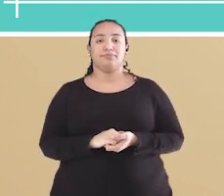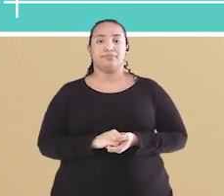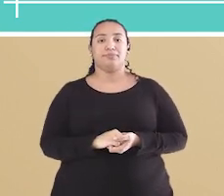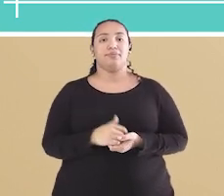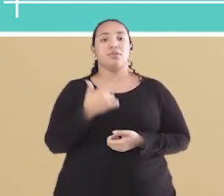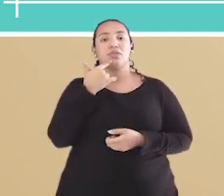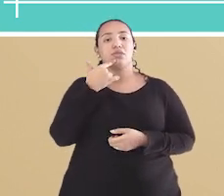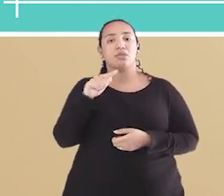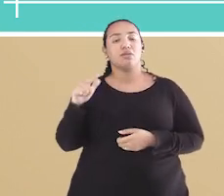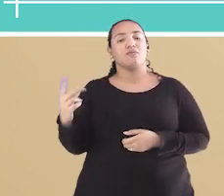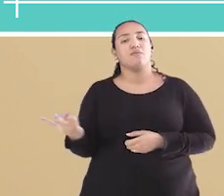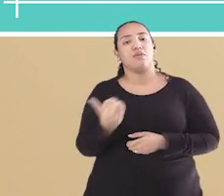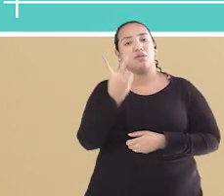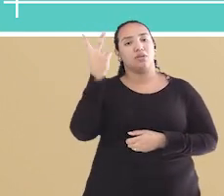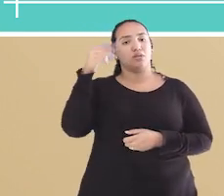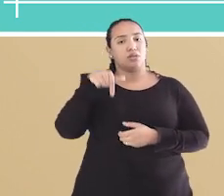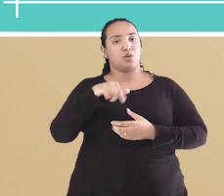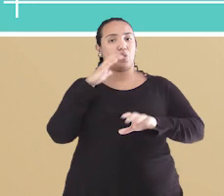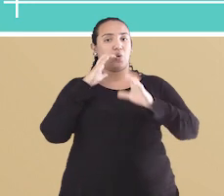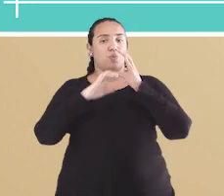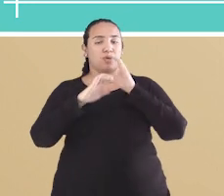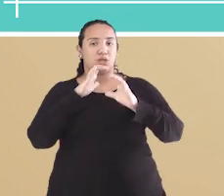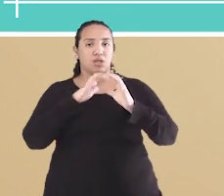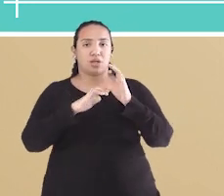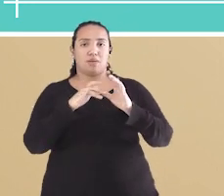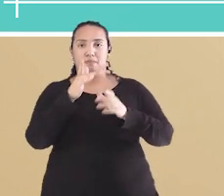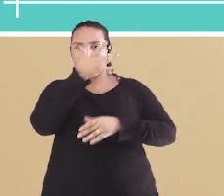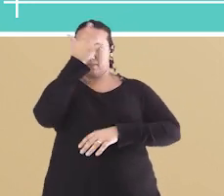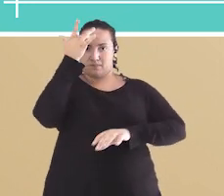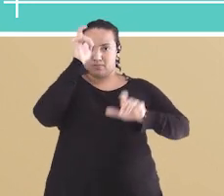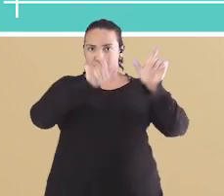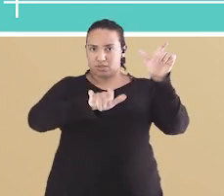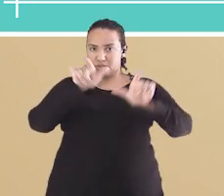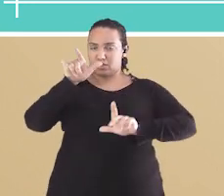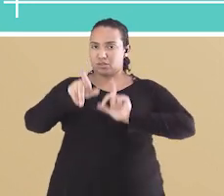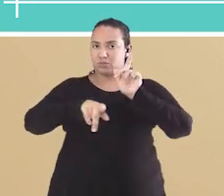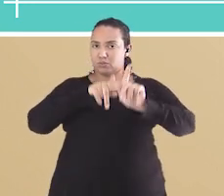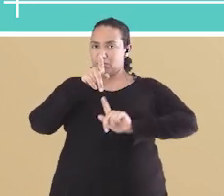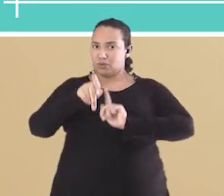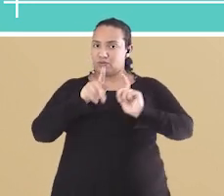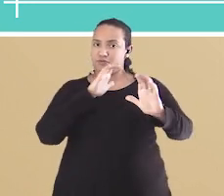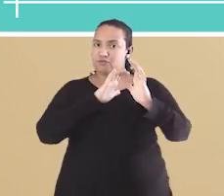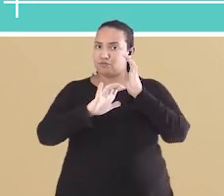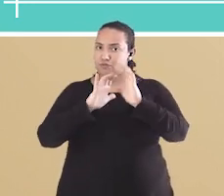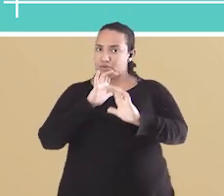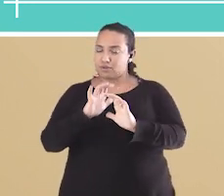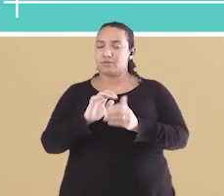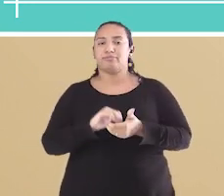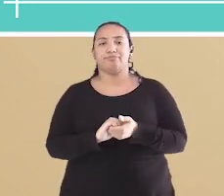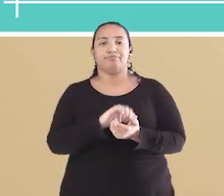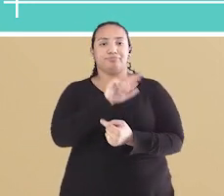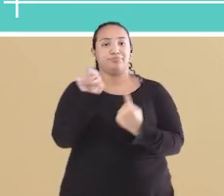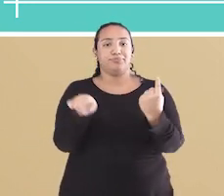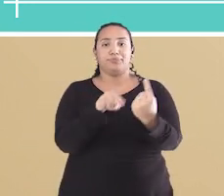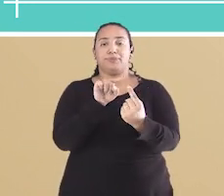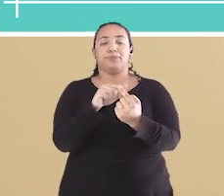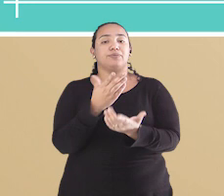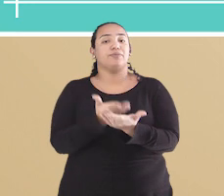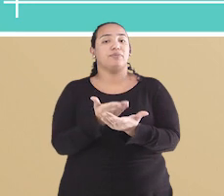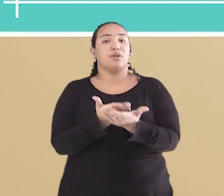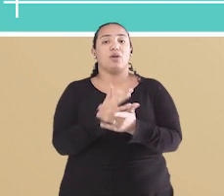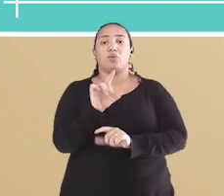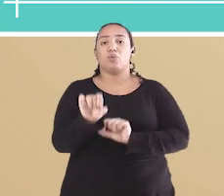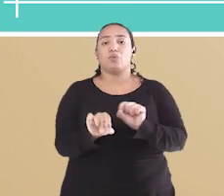língua como veículo de comunicação e expressão das pessoas e dos povos. Com objetivo específico, essa